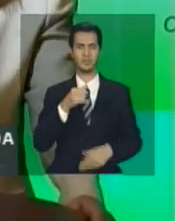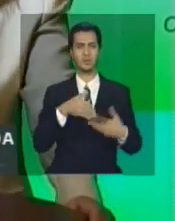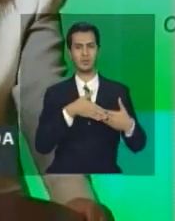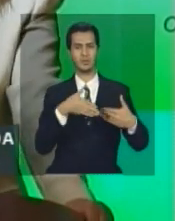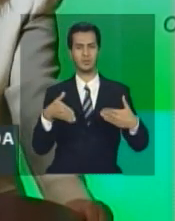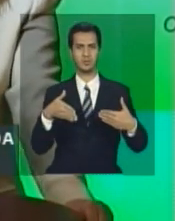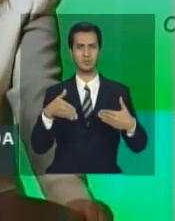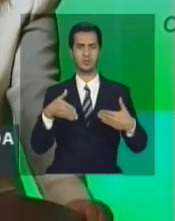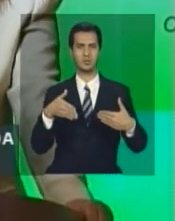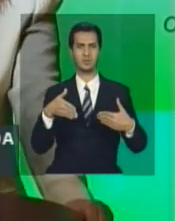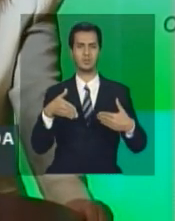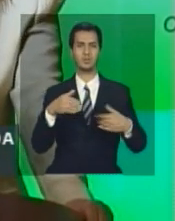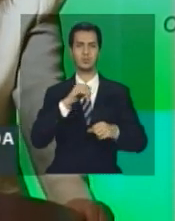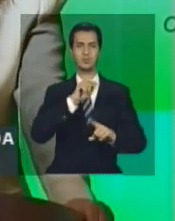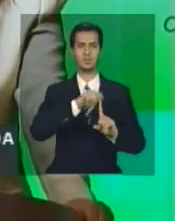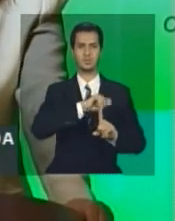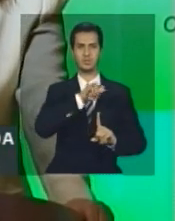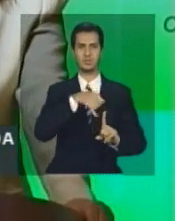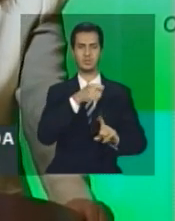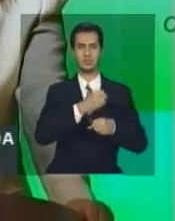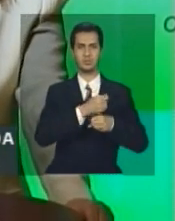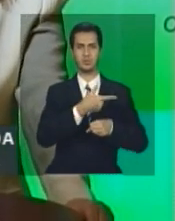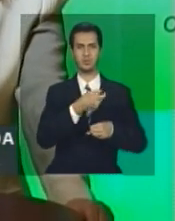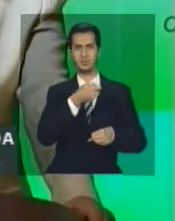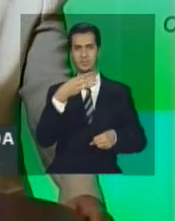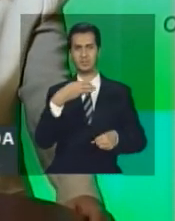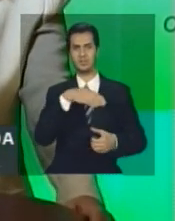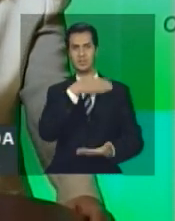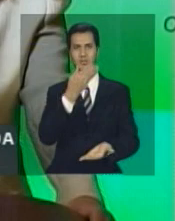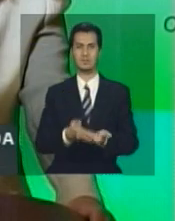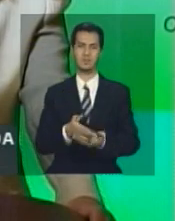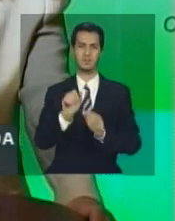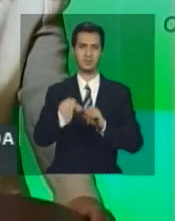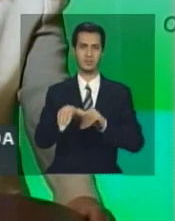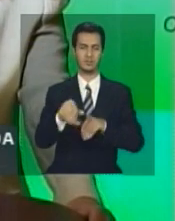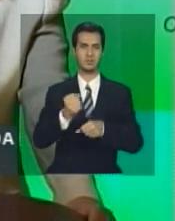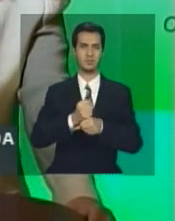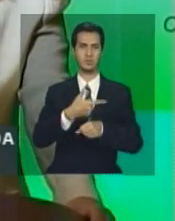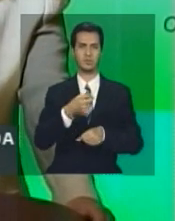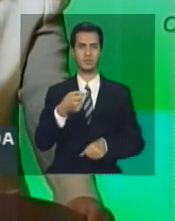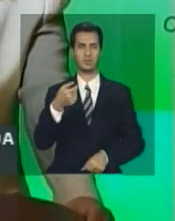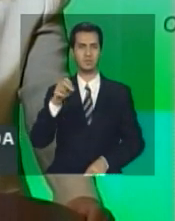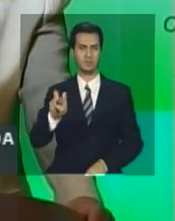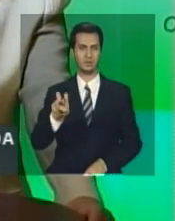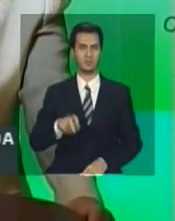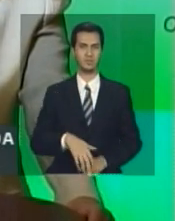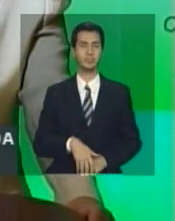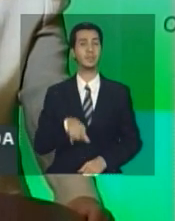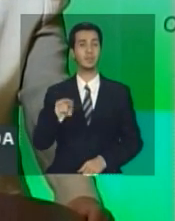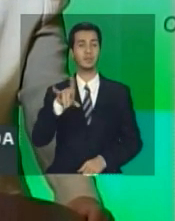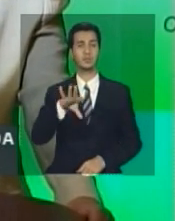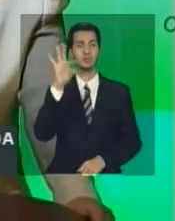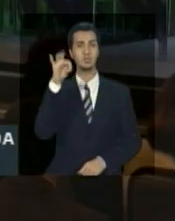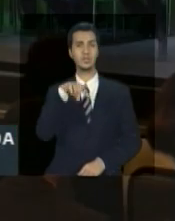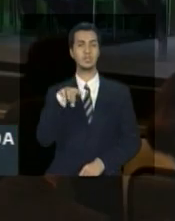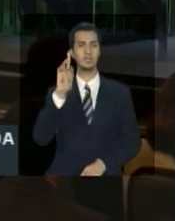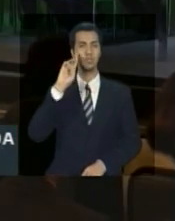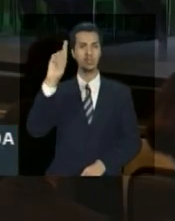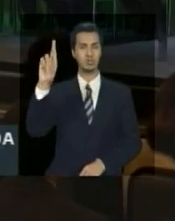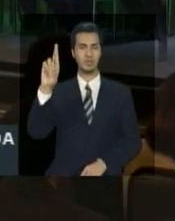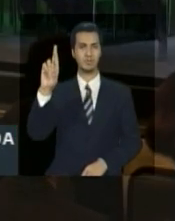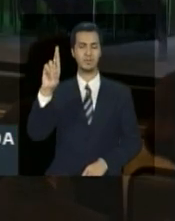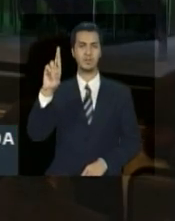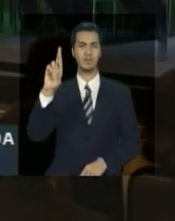período compreendido entre janeiro de 2003 a setembro de 2005. Foi eleita diretora de Gás e Energia